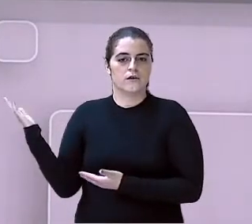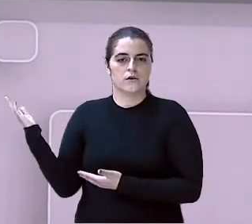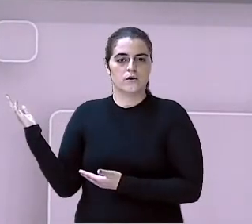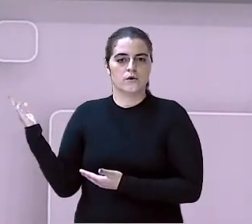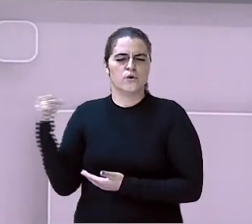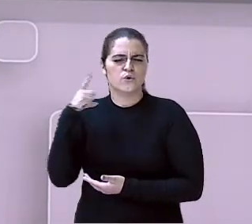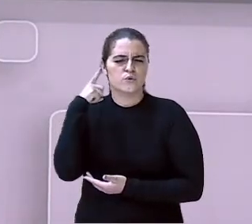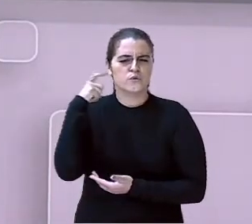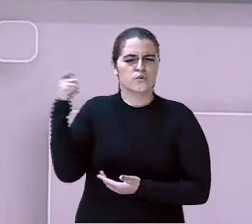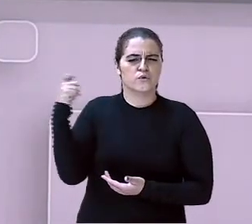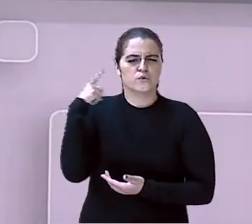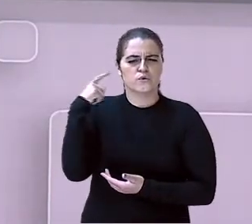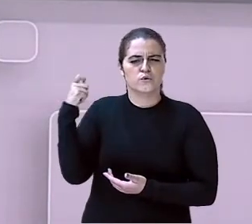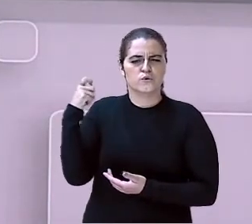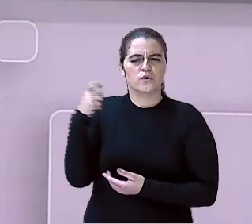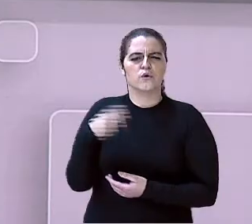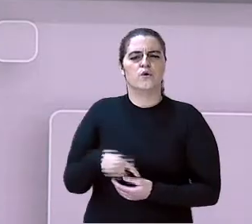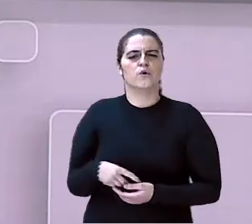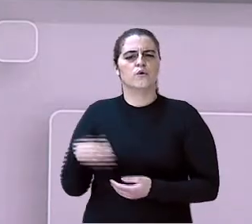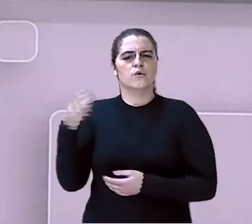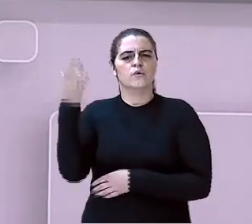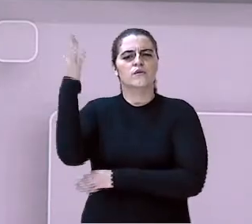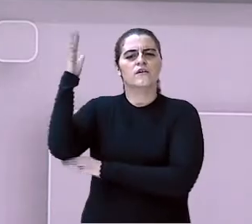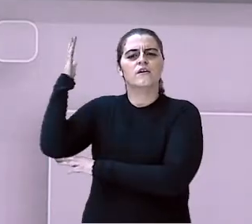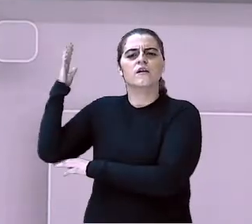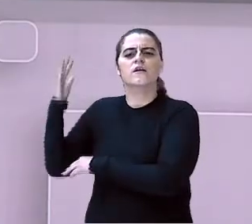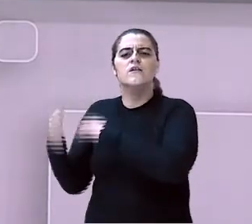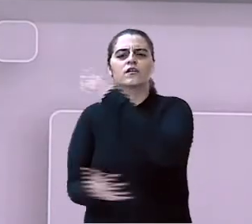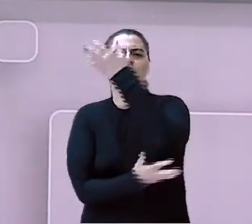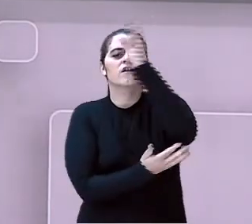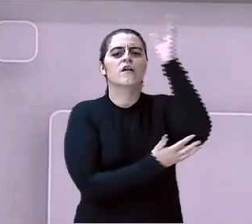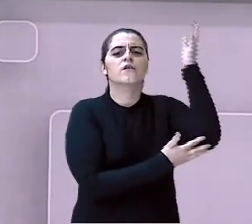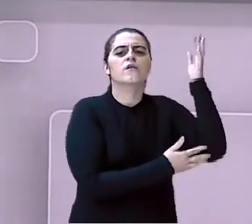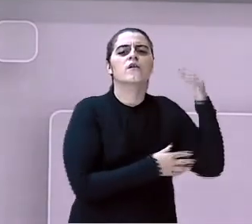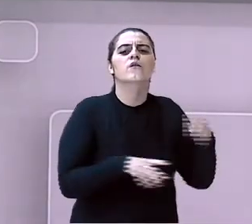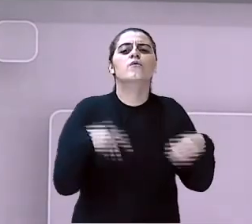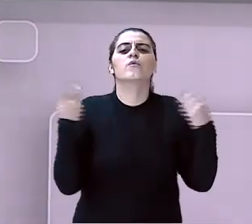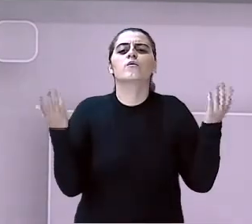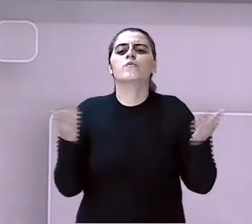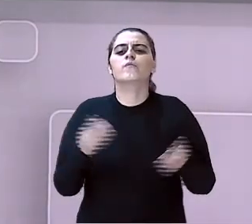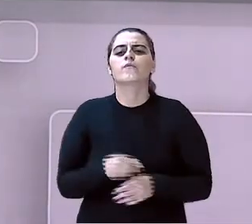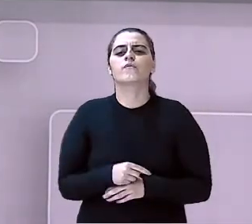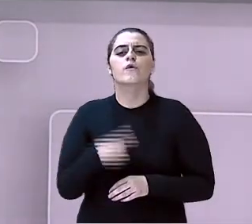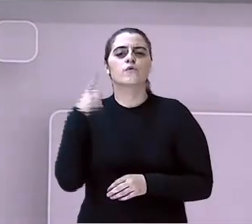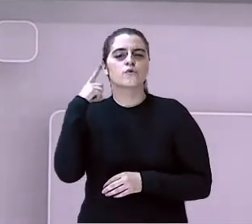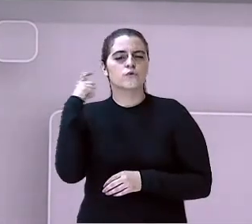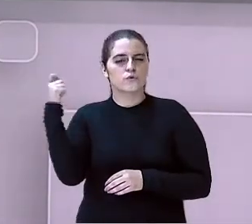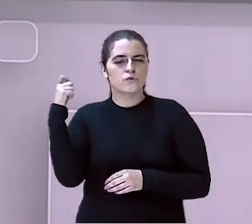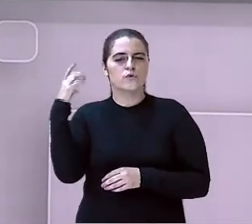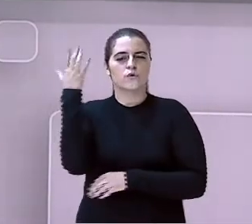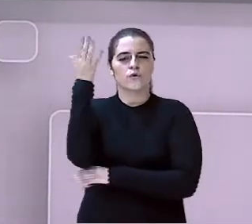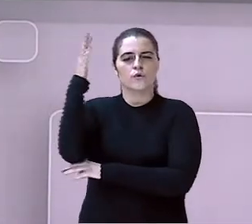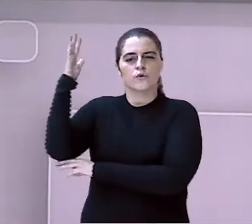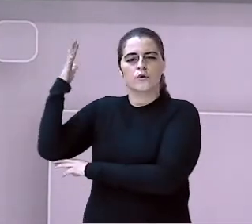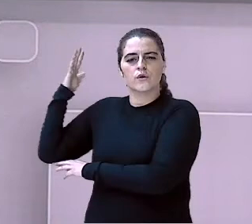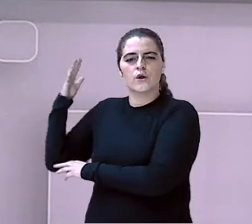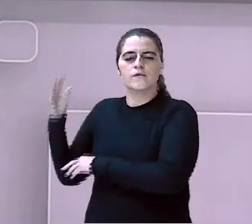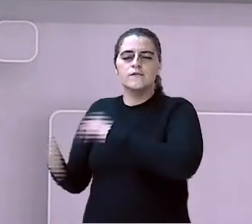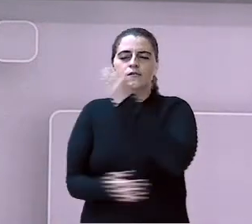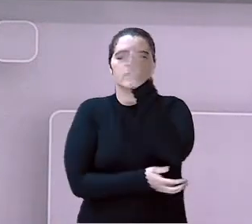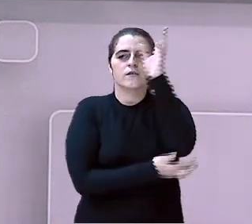Os sons naturais. E aí, gente, som natural, o que seria isso? O som produzido